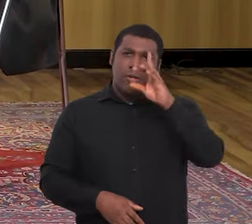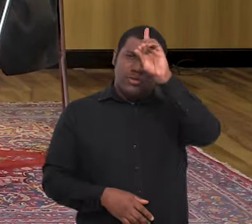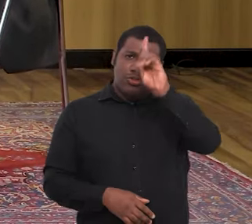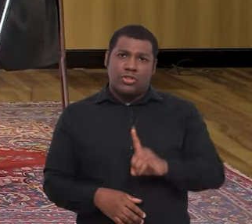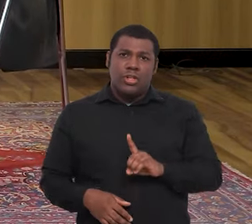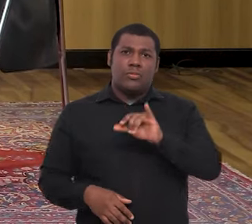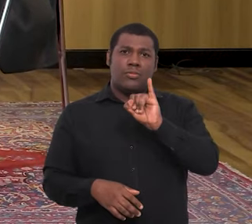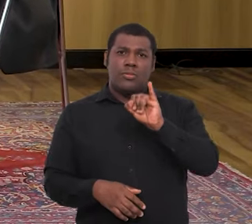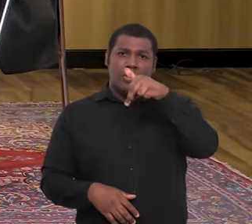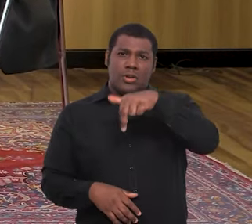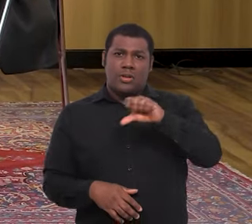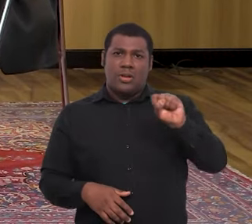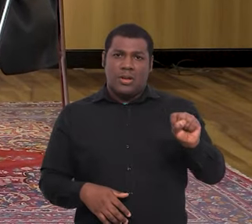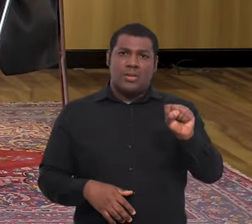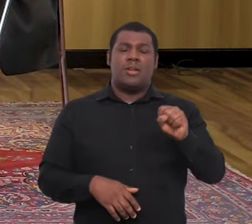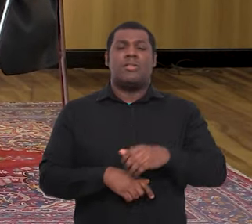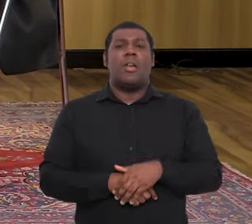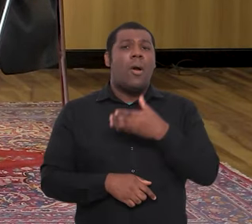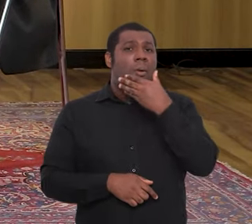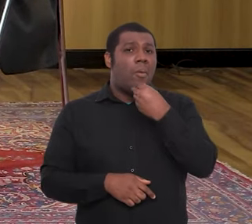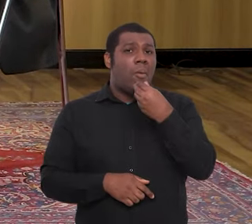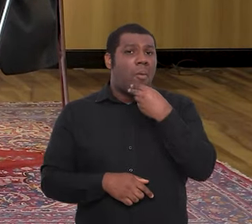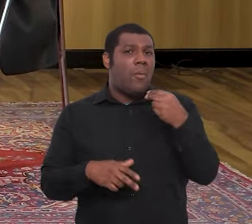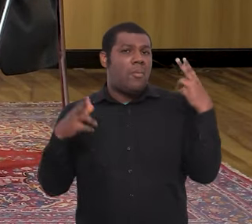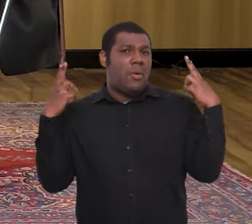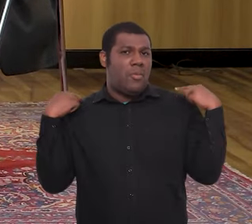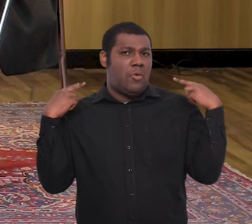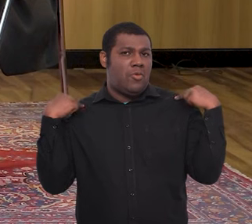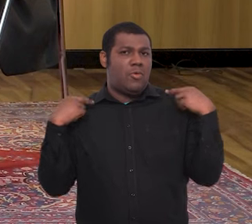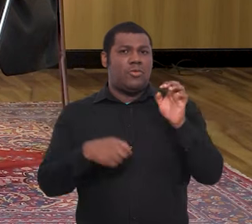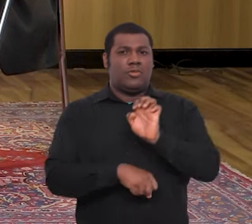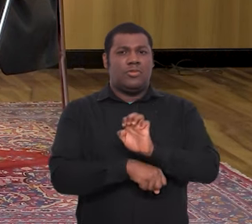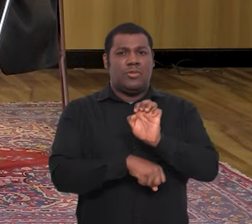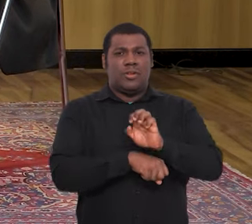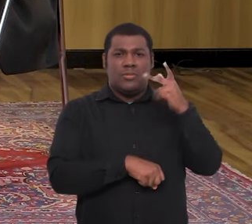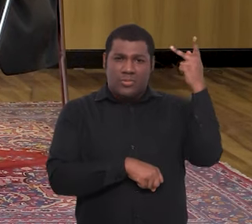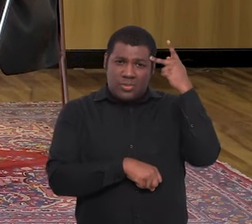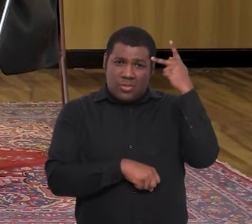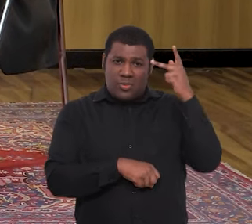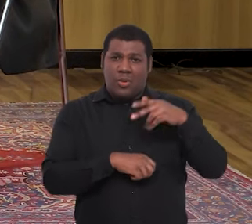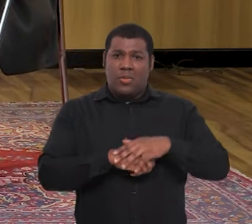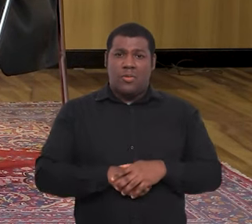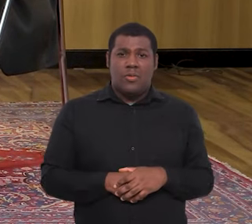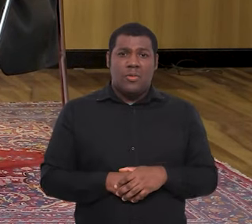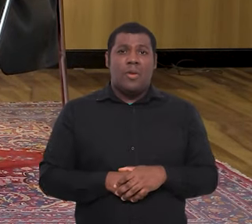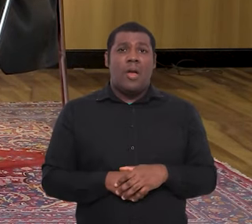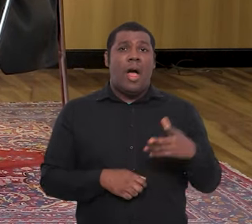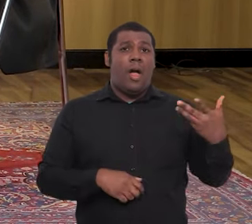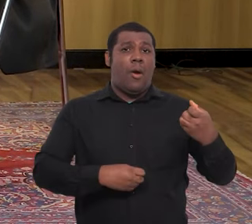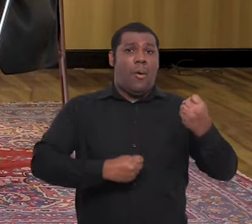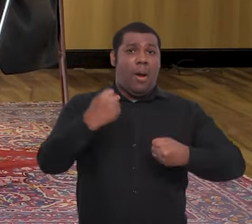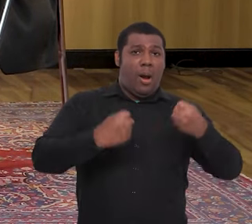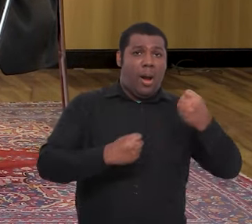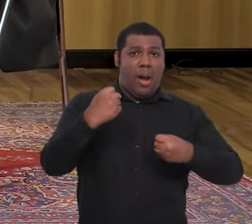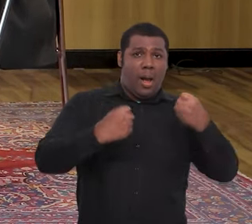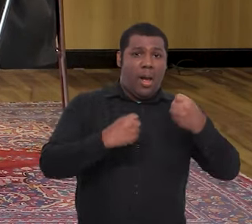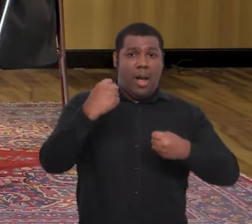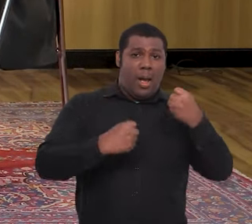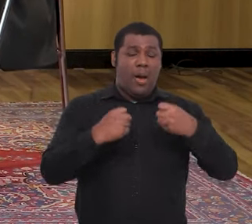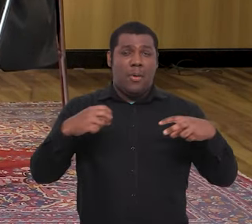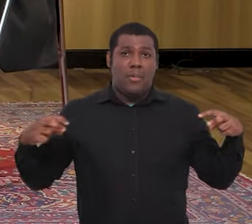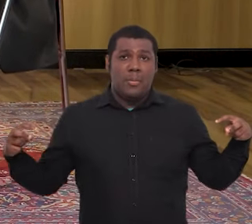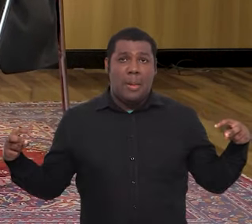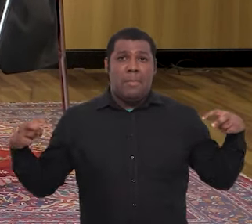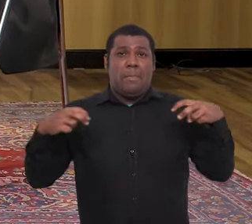teve aquele motorista de São Paulo que na colisão com aquele Playboy do Porsche de forma